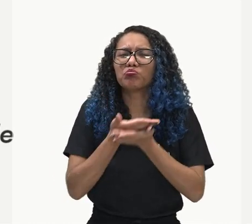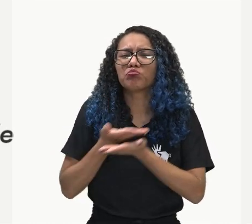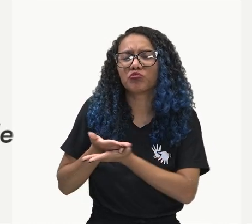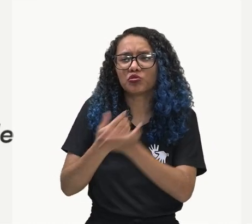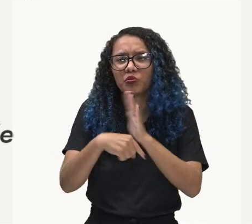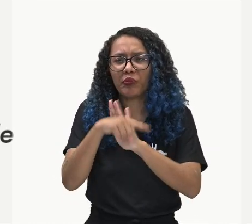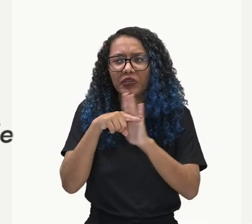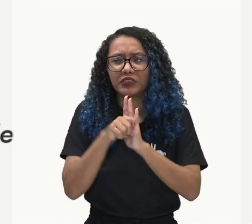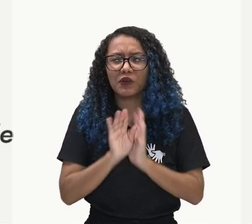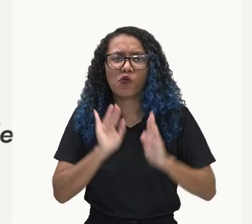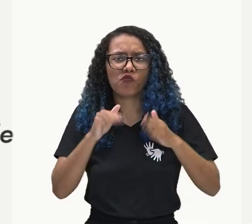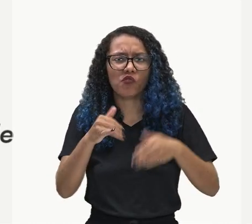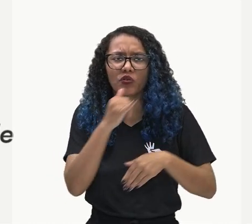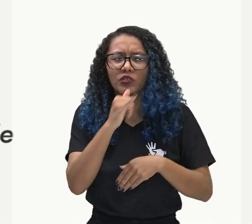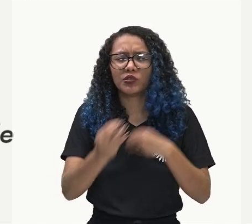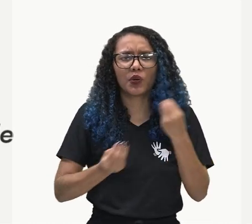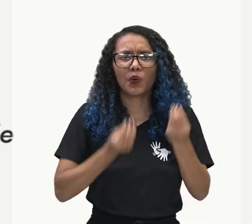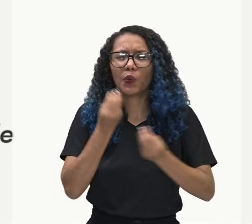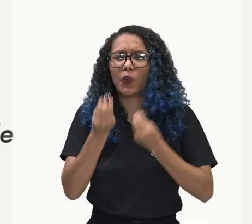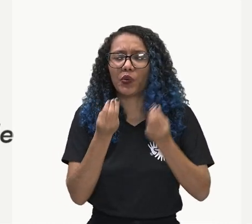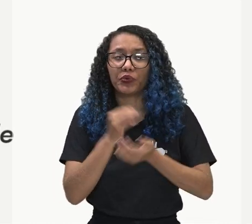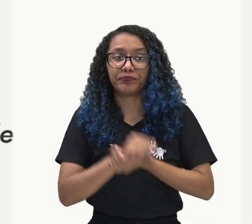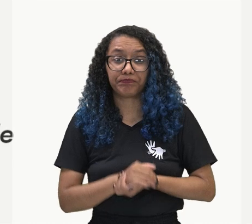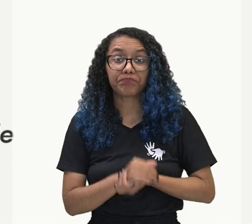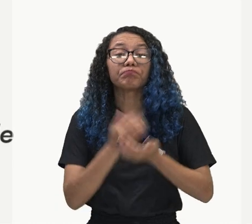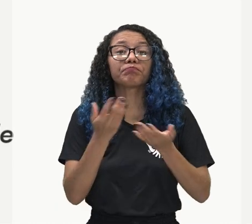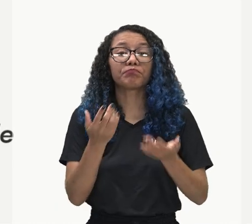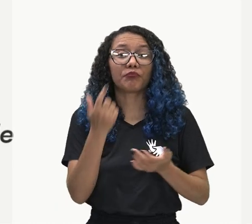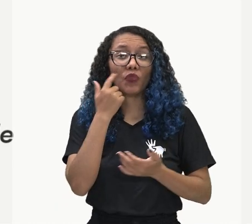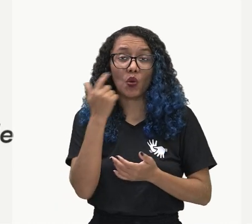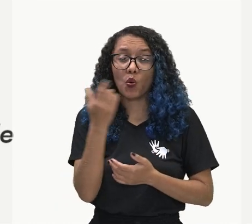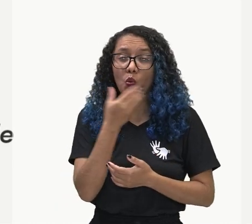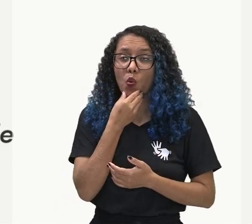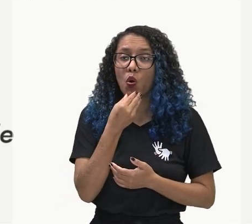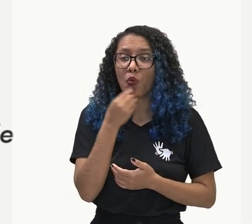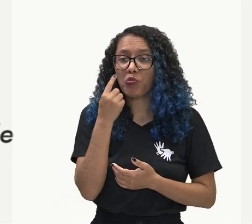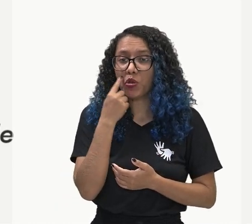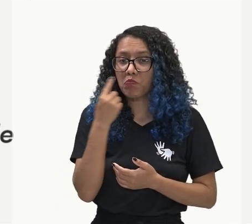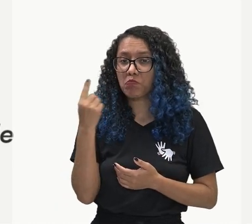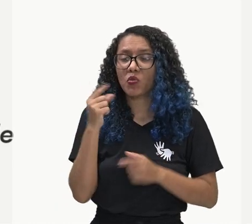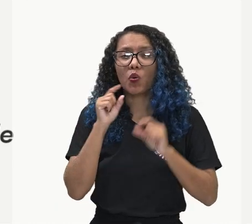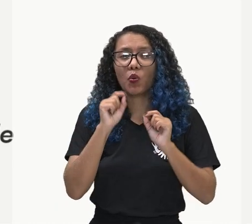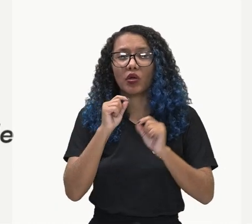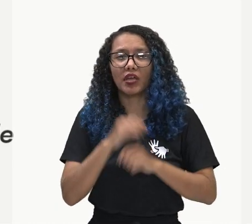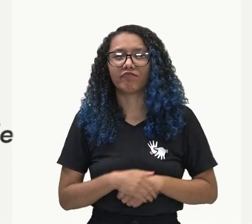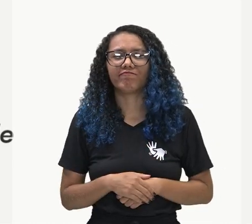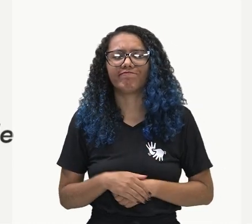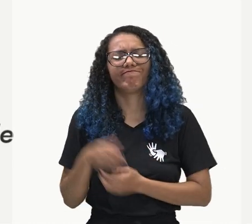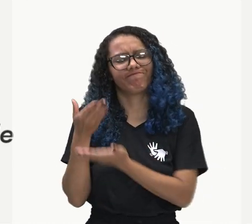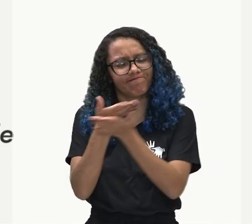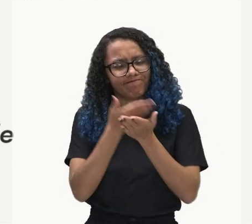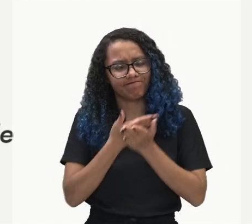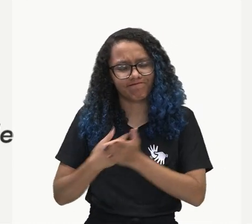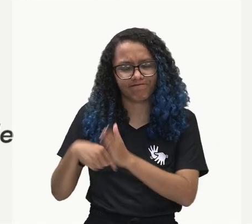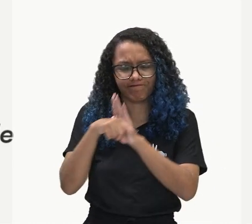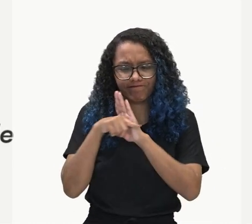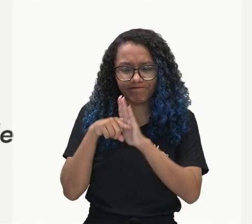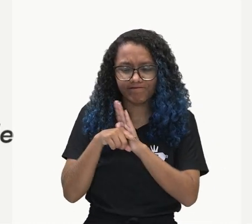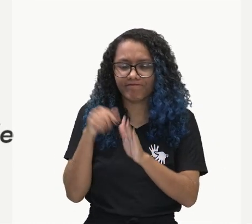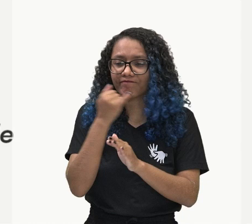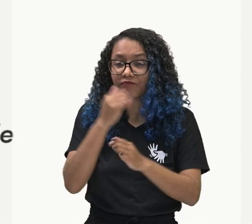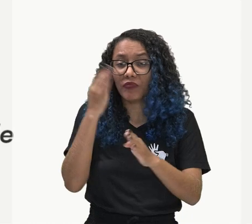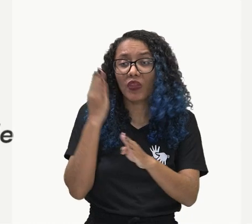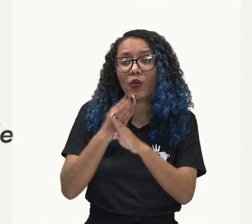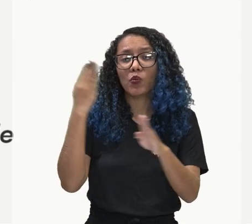seguinte forma. Tales de Mileto ele é mencionado como uma pessoa ali que atuou para descobrir a eletricidade